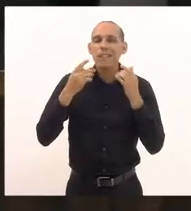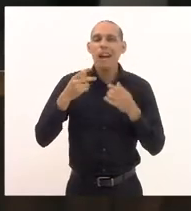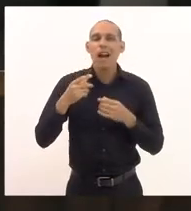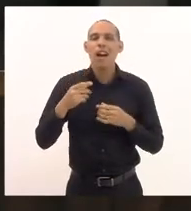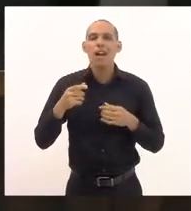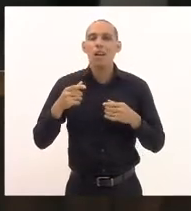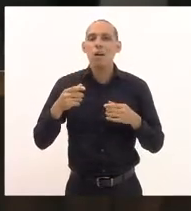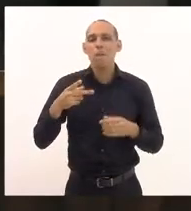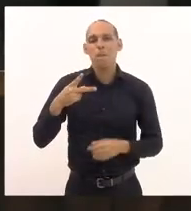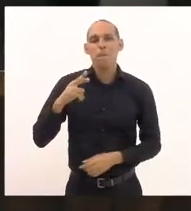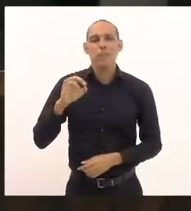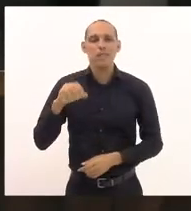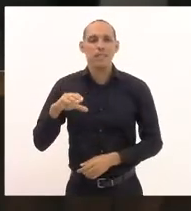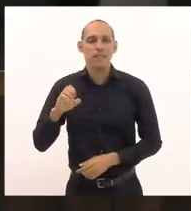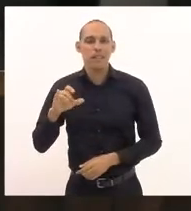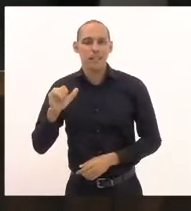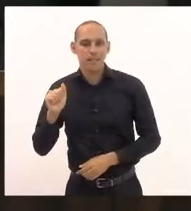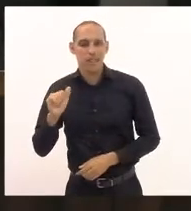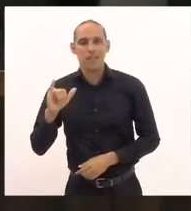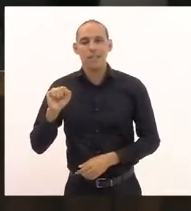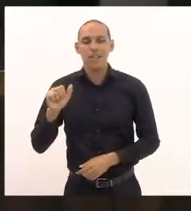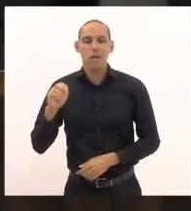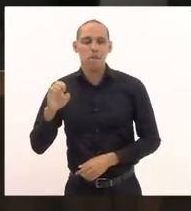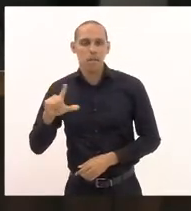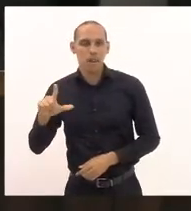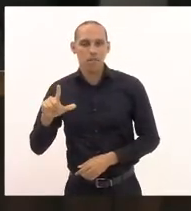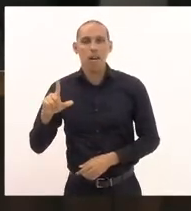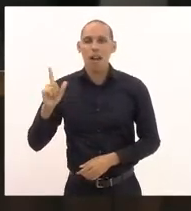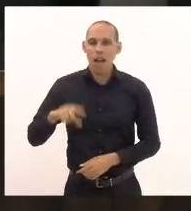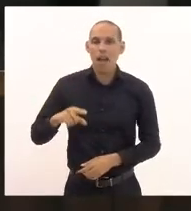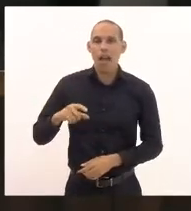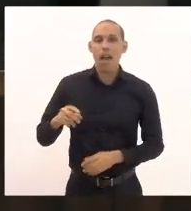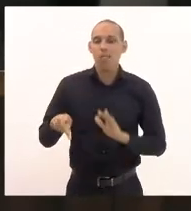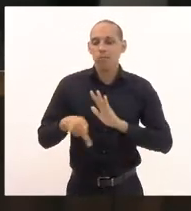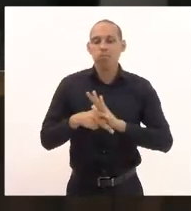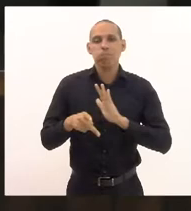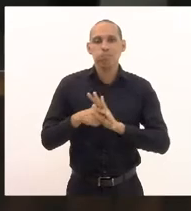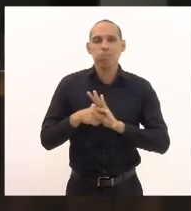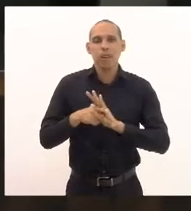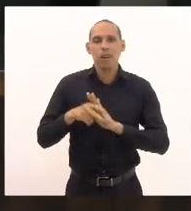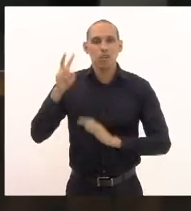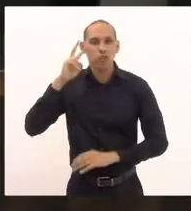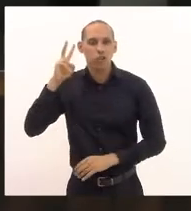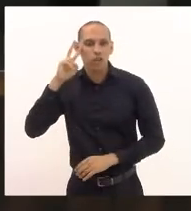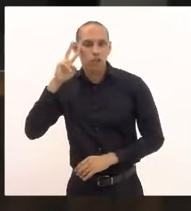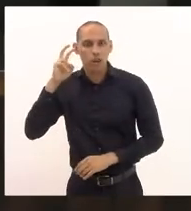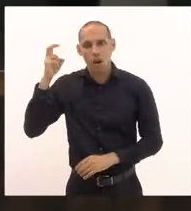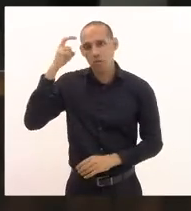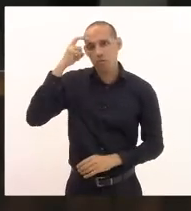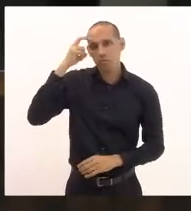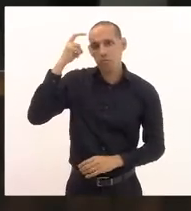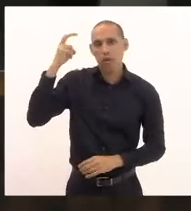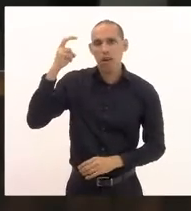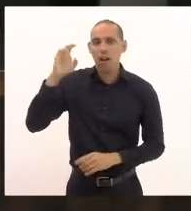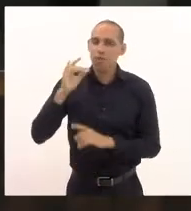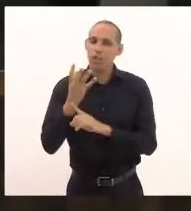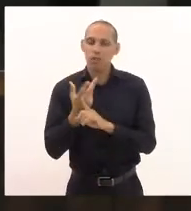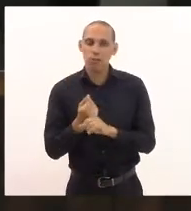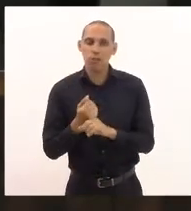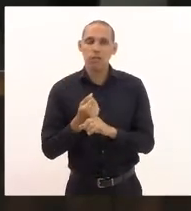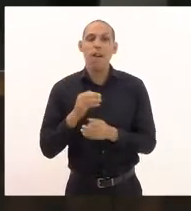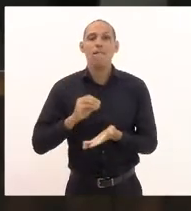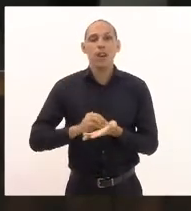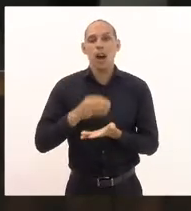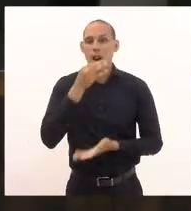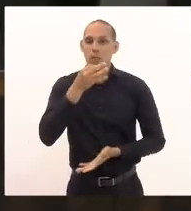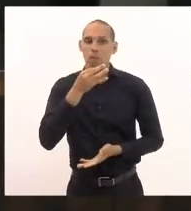patrimônio do Estado do Rio de Janeiro por interesse histórico, artístico, arquitetônico e cultural. Pendendo de parecer, Comissão de